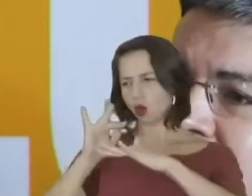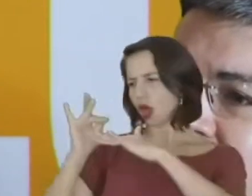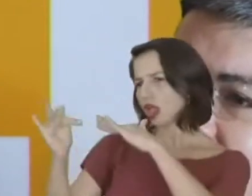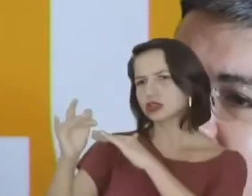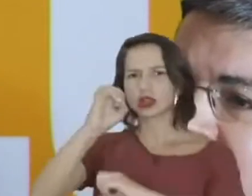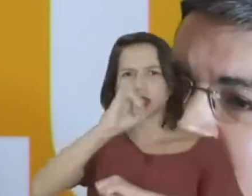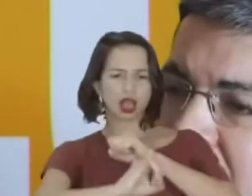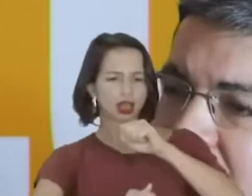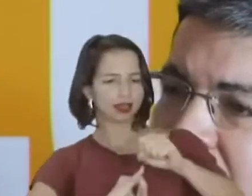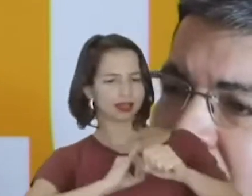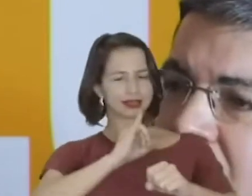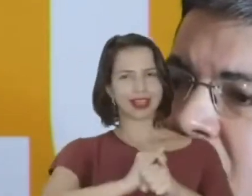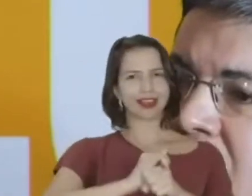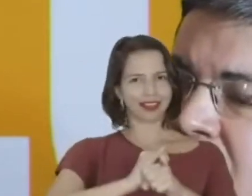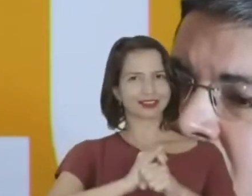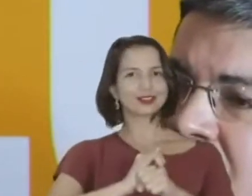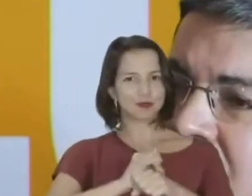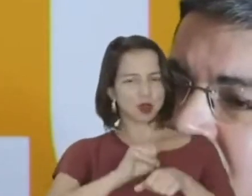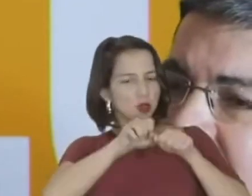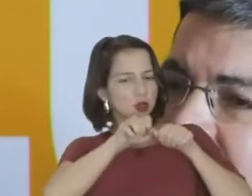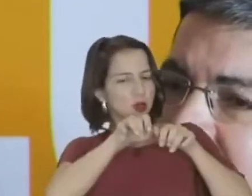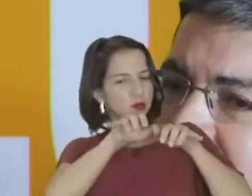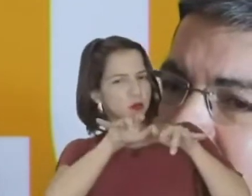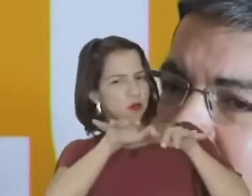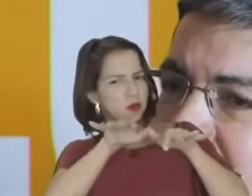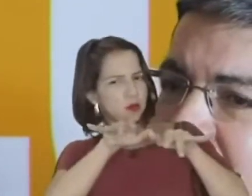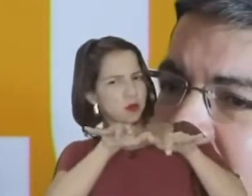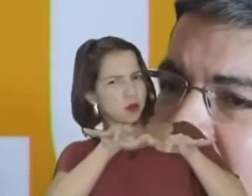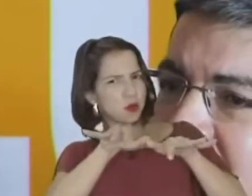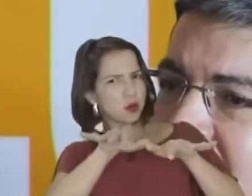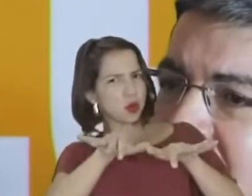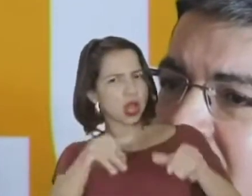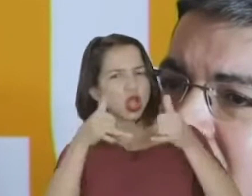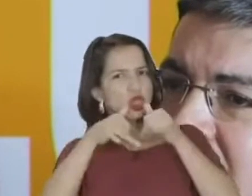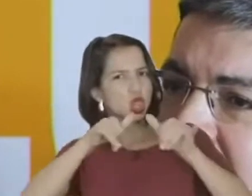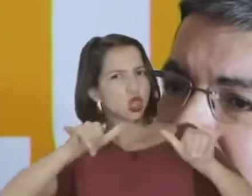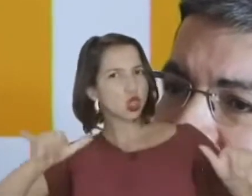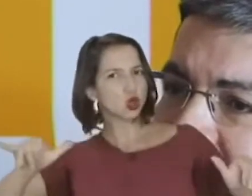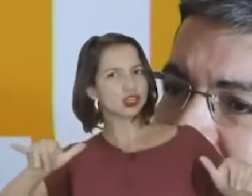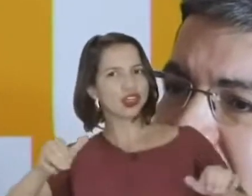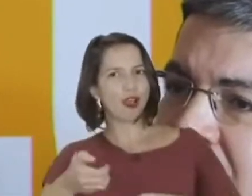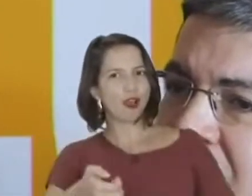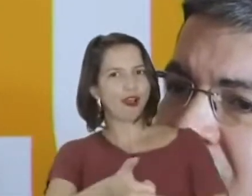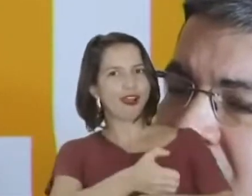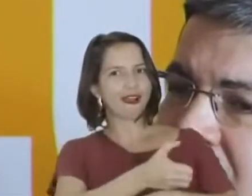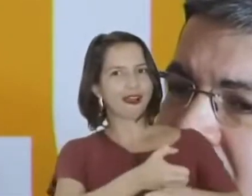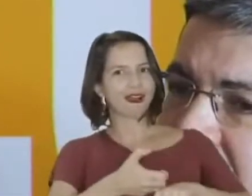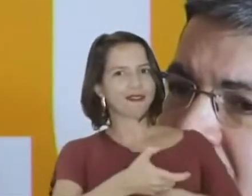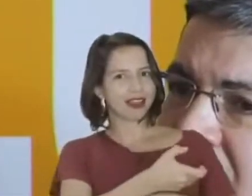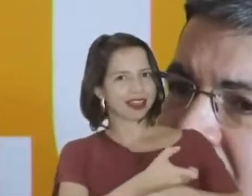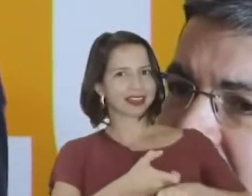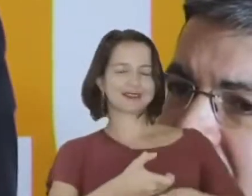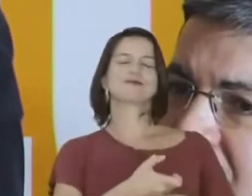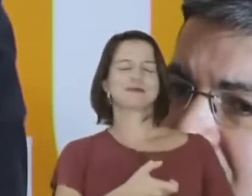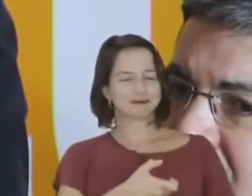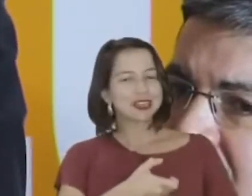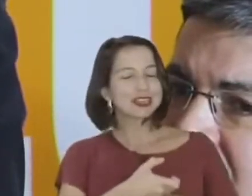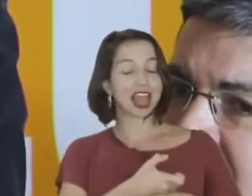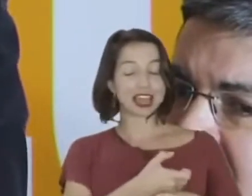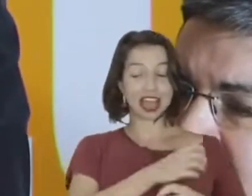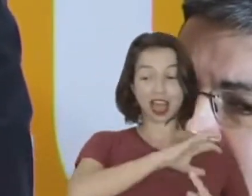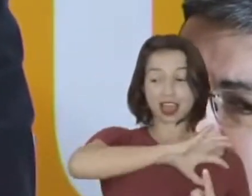torna uma coisa perniciosa quando ela mente, quando ela não diz a verdade, quando ela tenta enganar